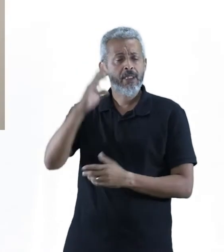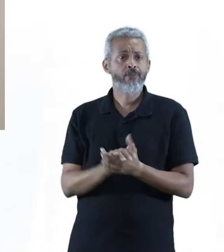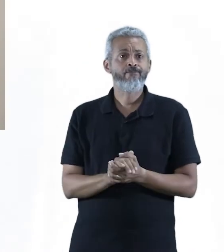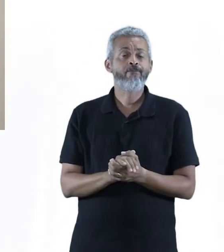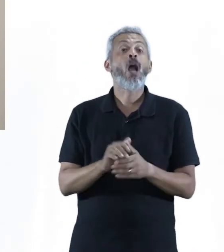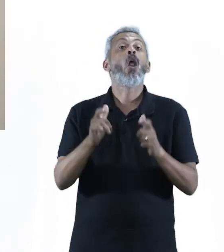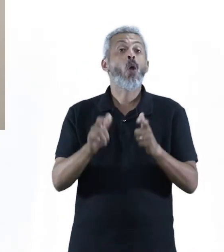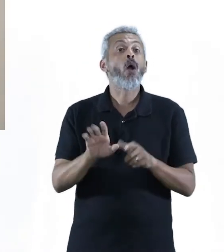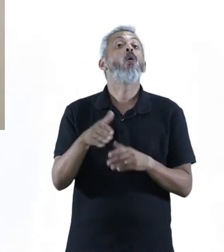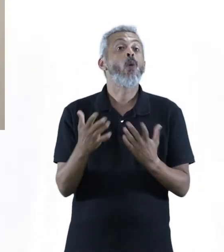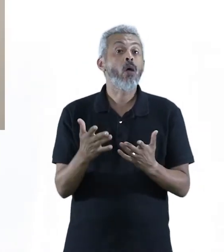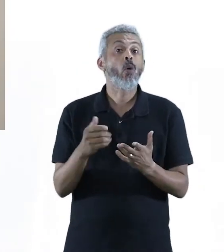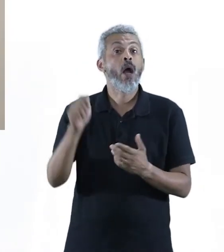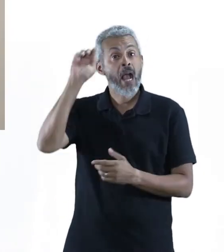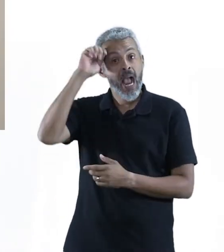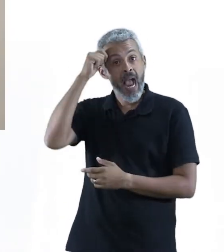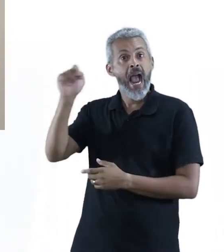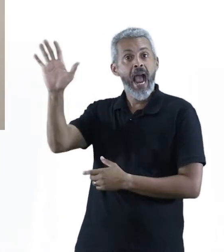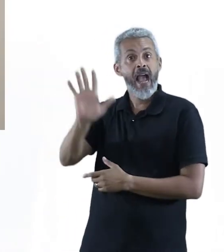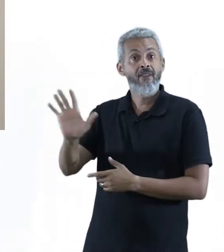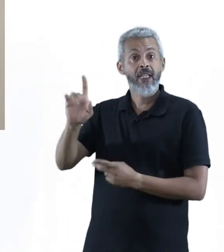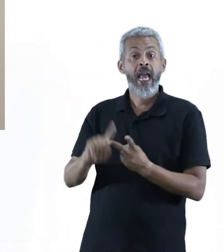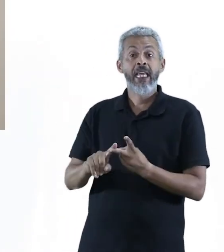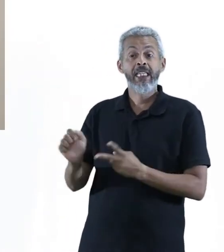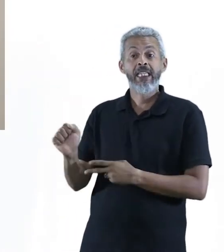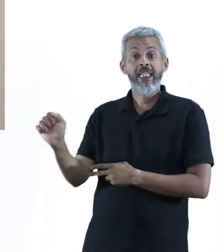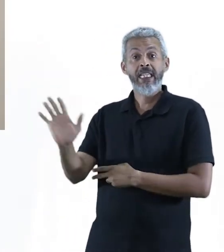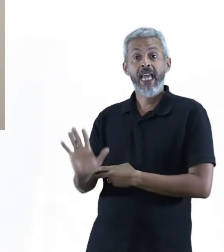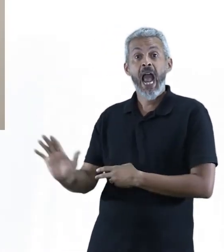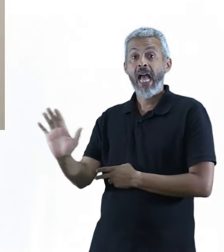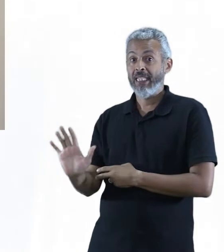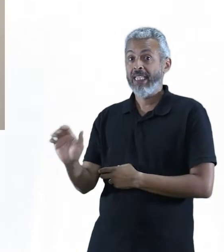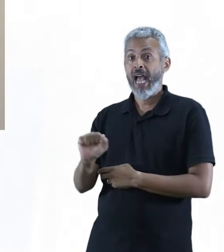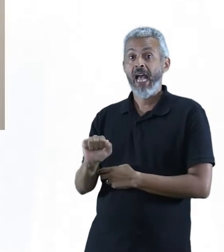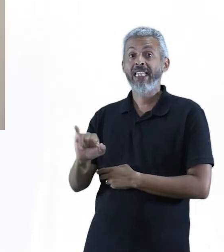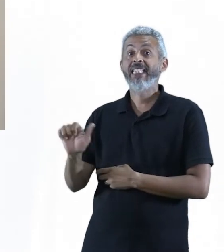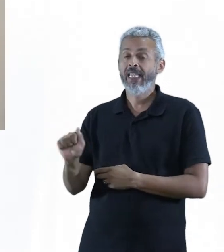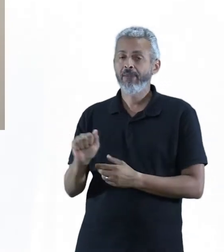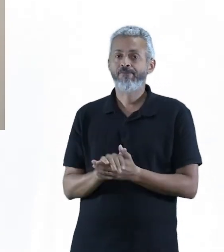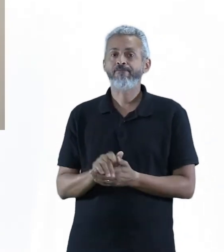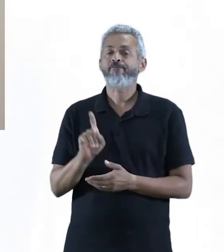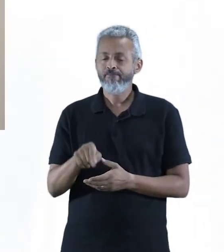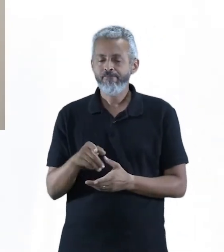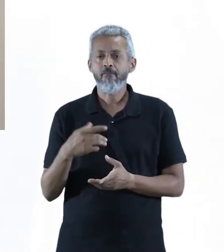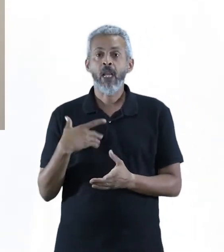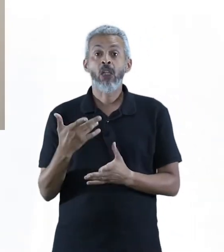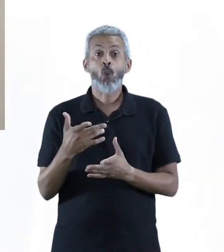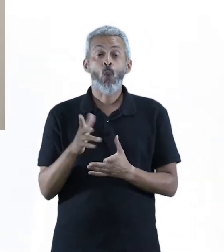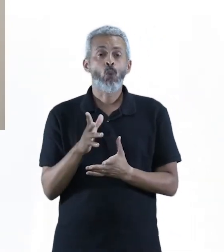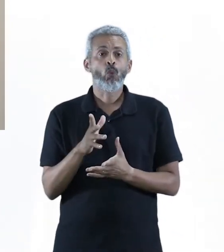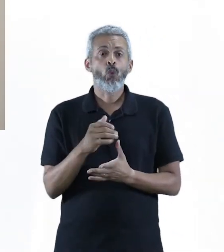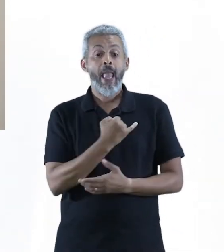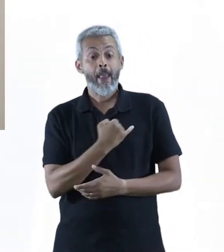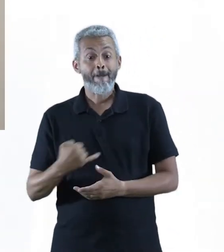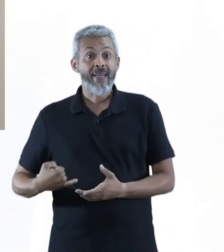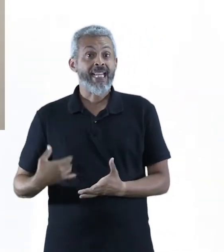Adivinha? África, o continente africano e o continente asiático, mas muito mais o continente africano, foi a base